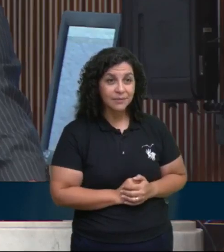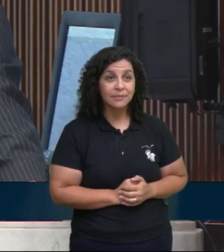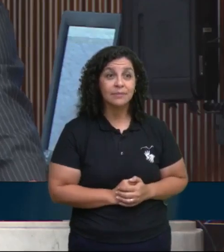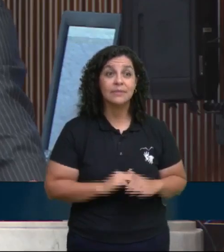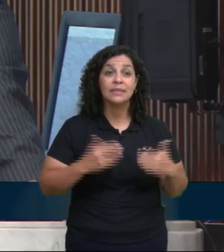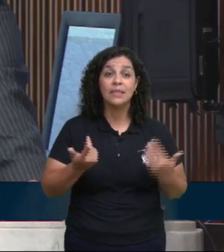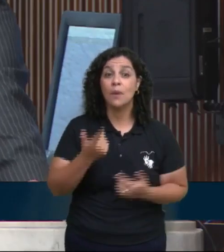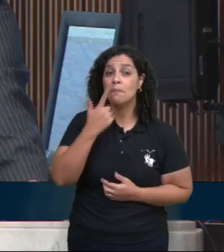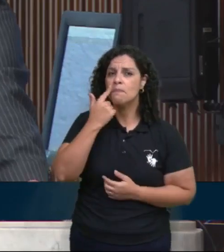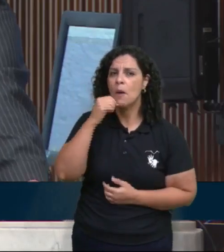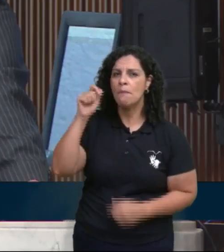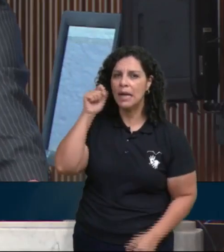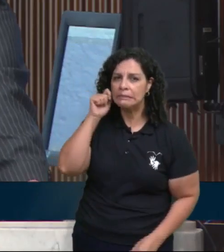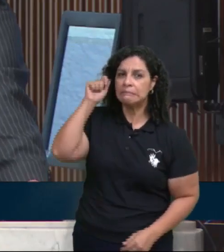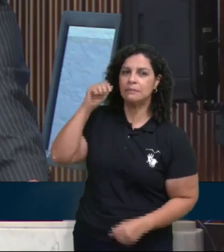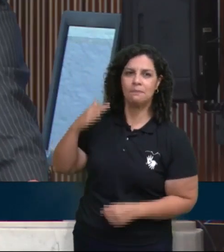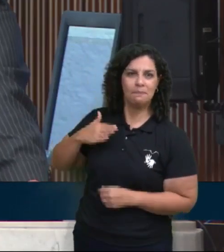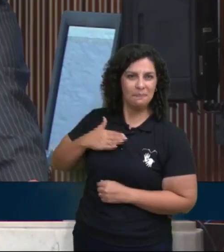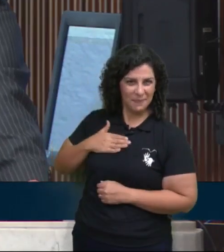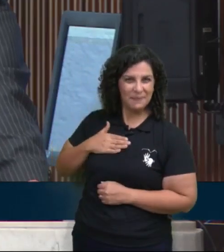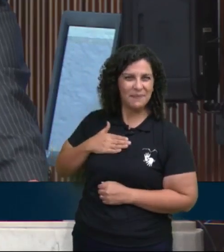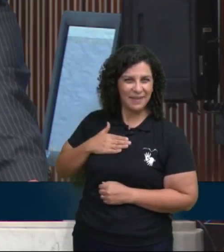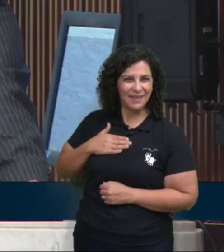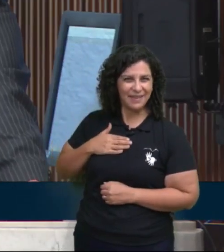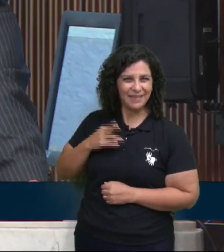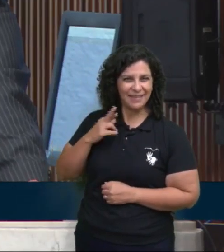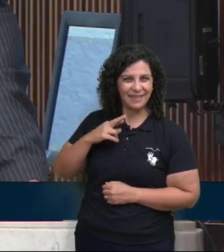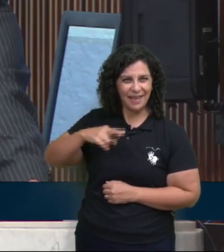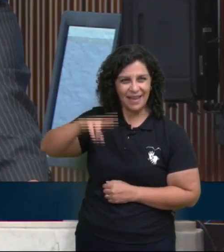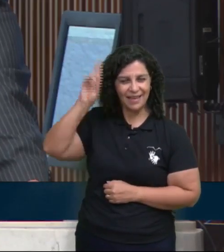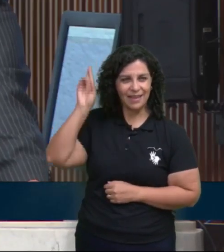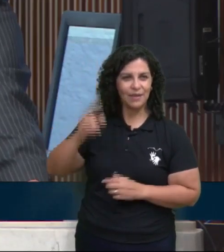o meu pai, Roberto Requião,